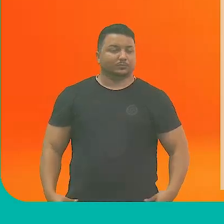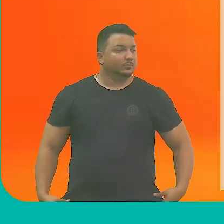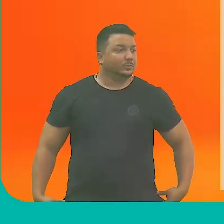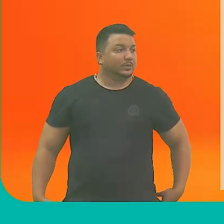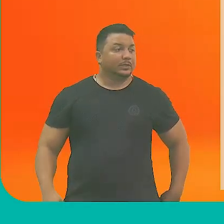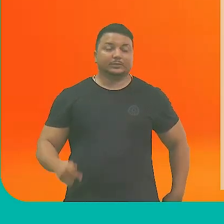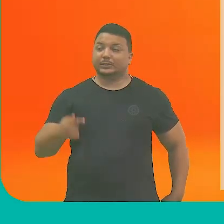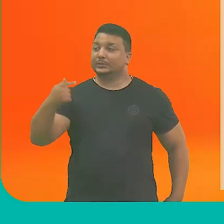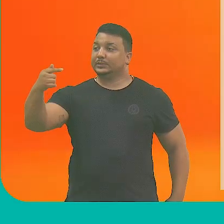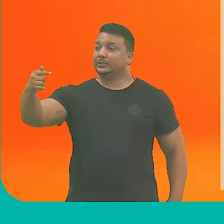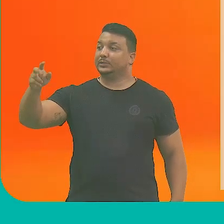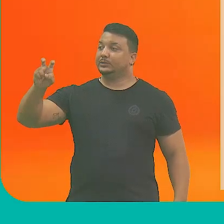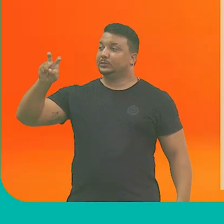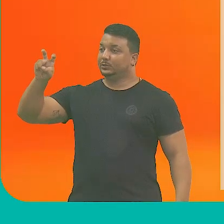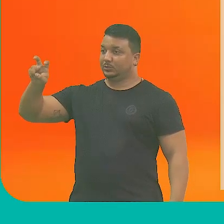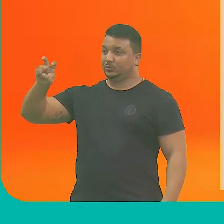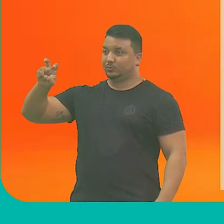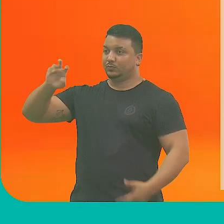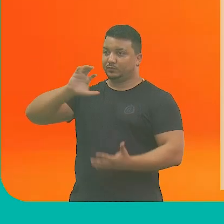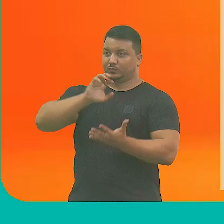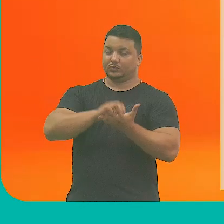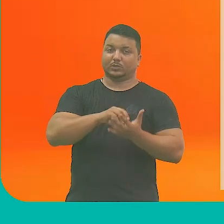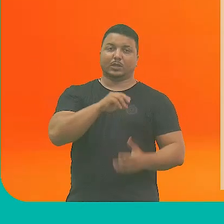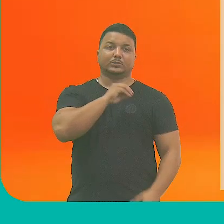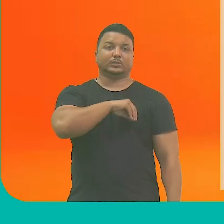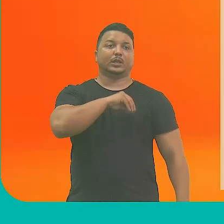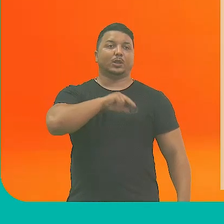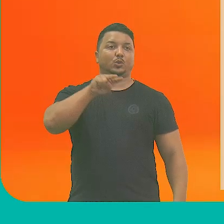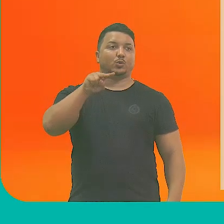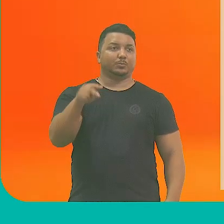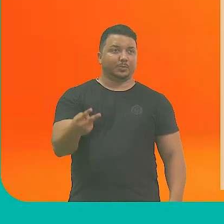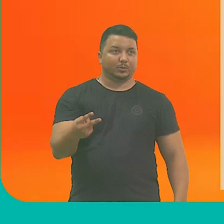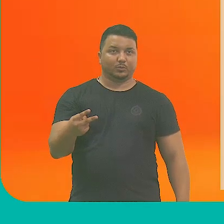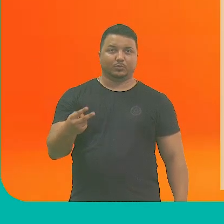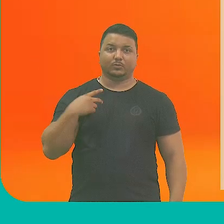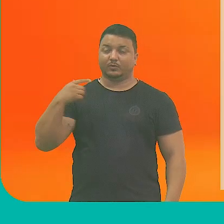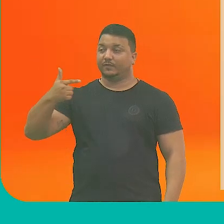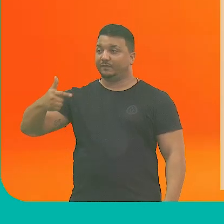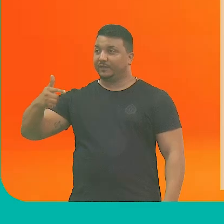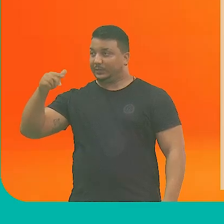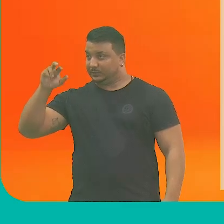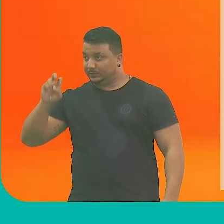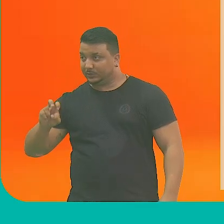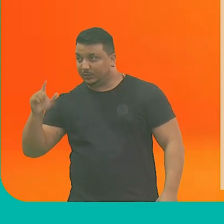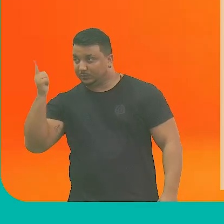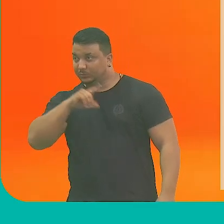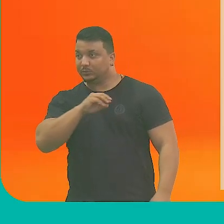São 75 funcionários ganhando 2.000,